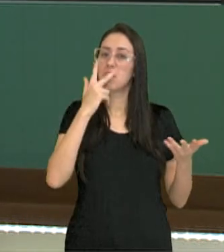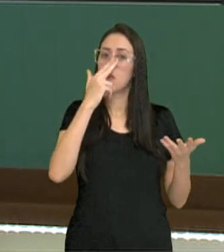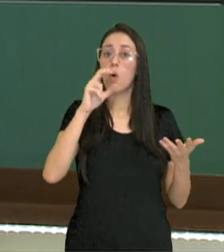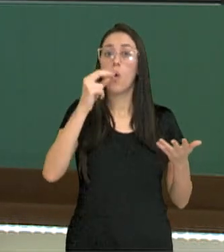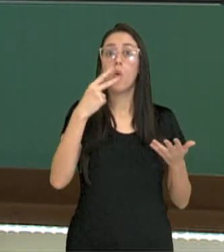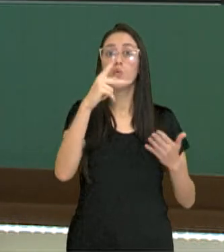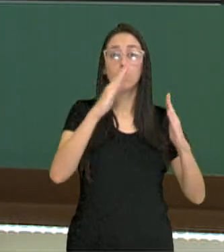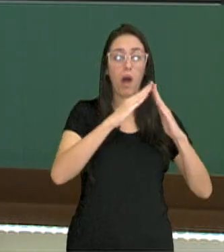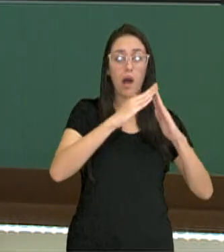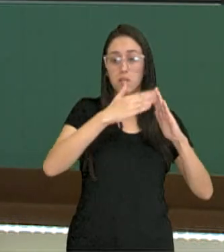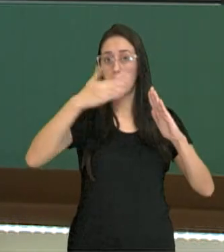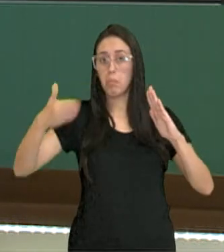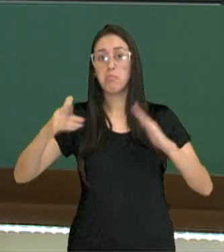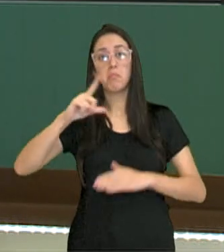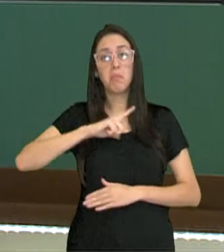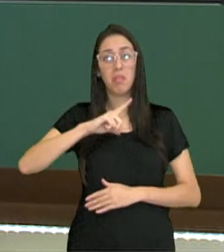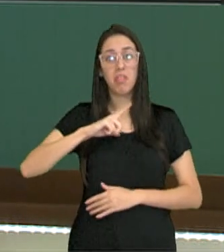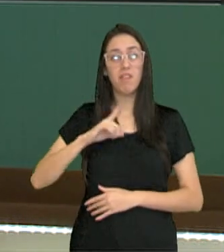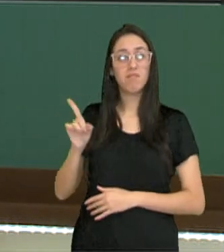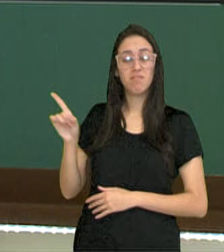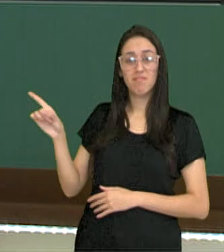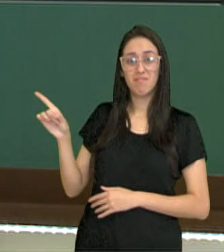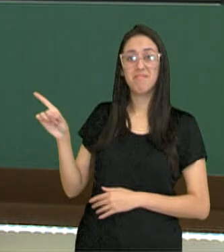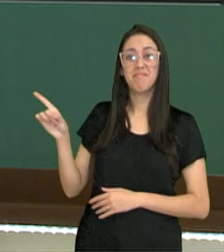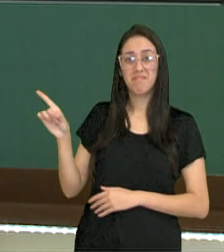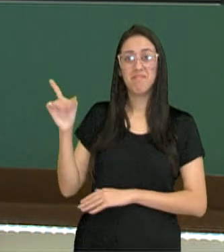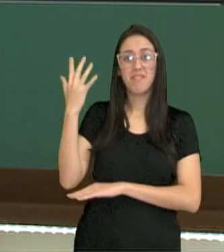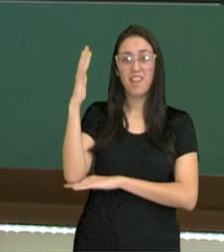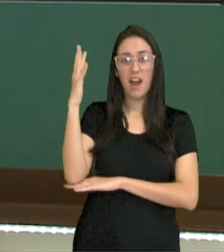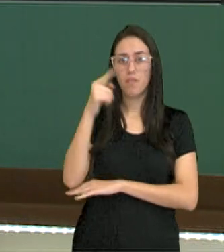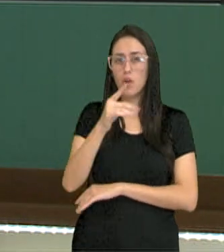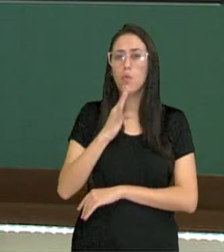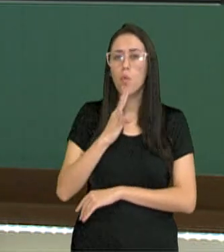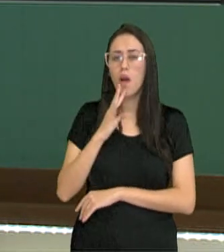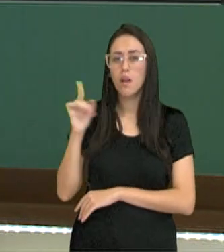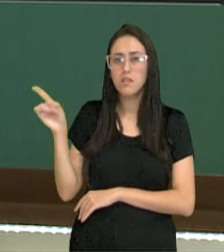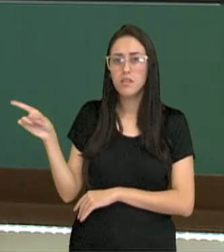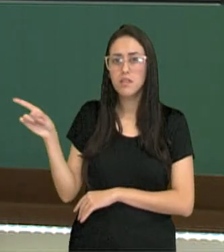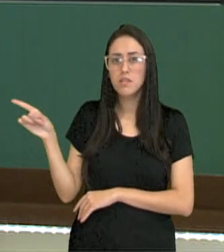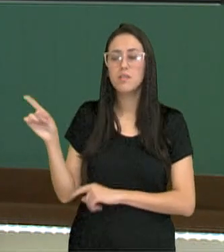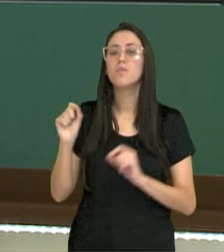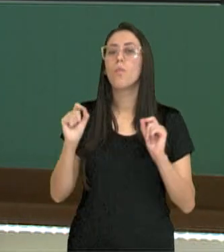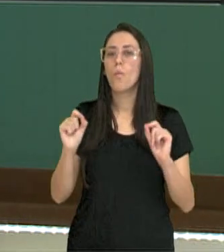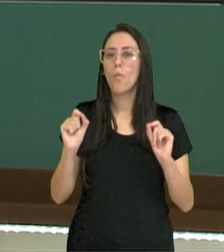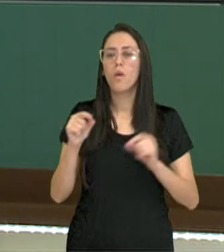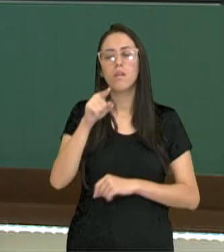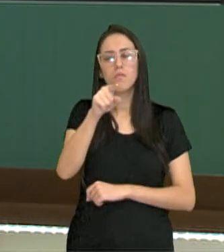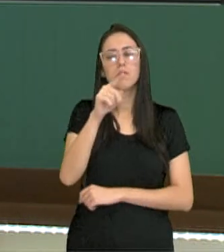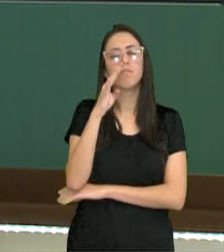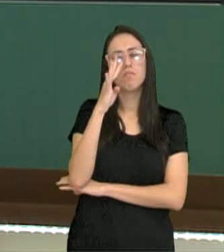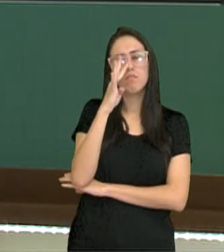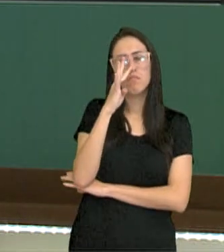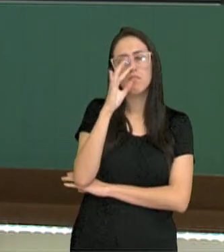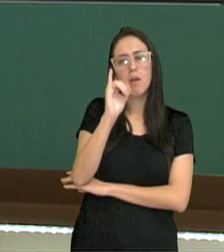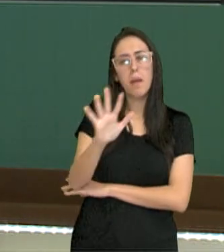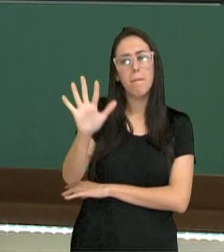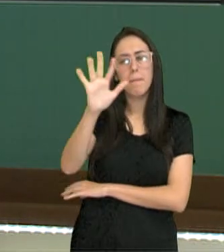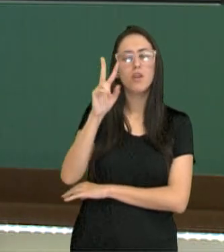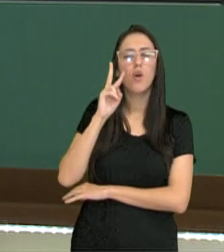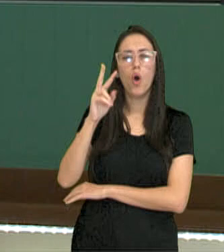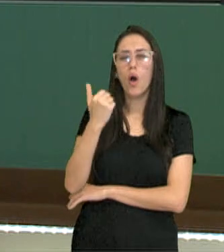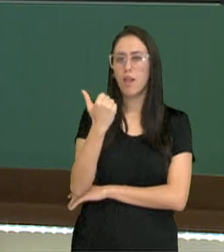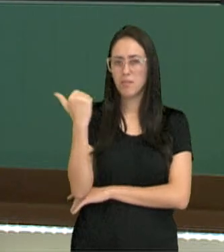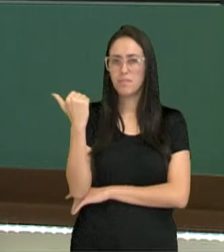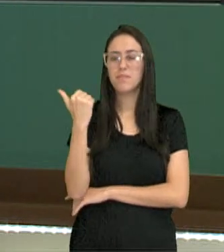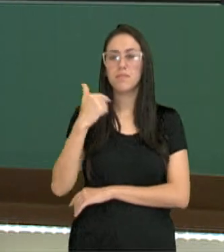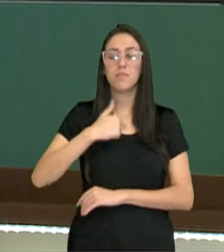quintal, tenha uma árvore parecida com essa. Você conhece essa árvore? Eu vou deixar você olhando essa bela imagem e eu vou ler